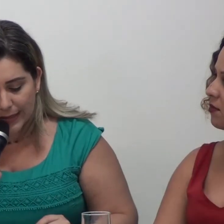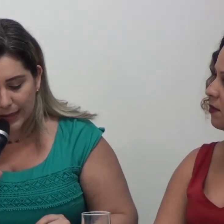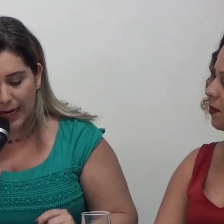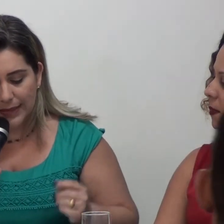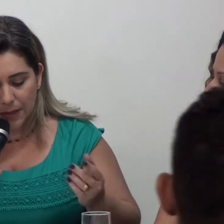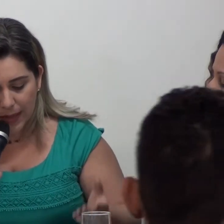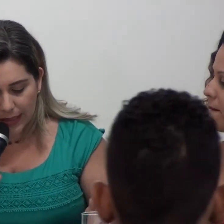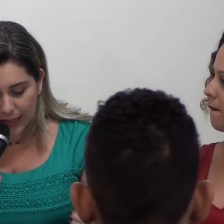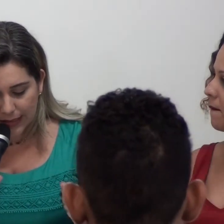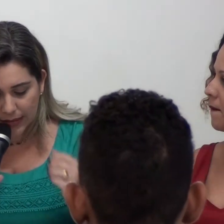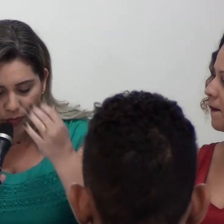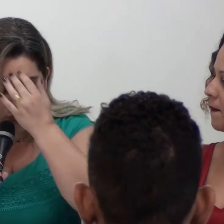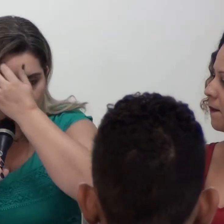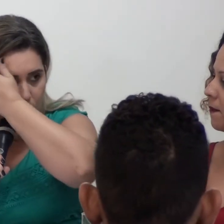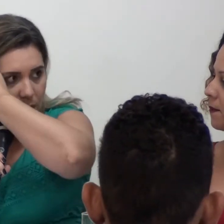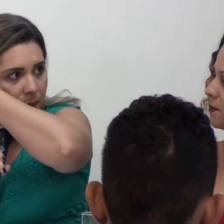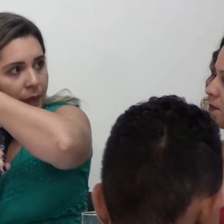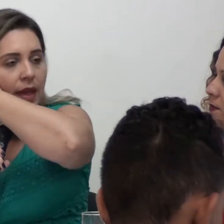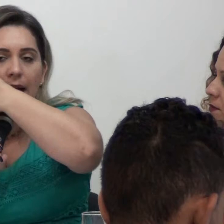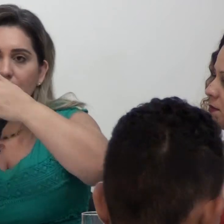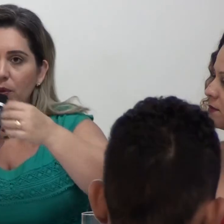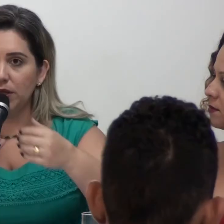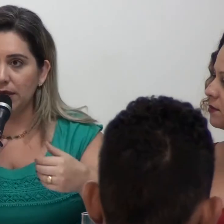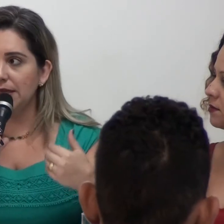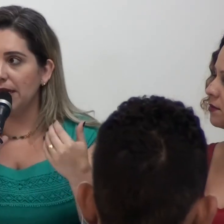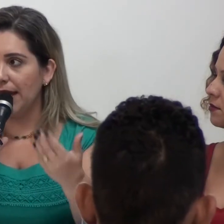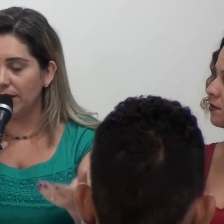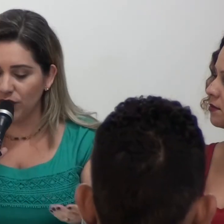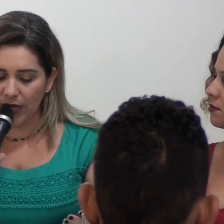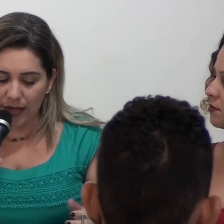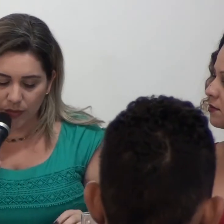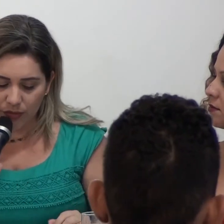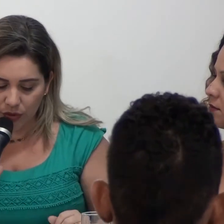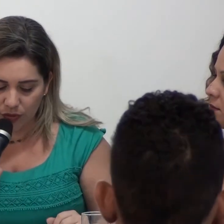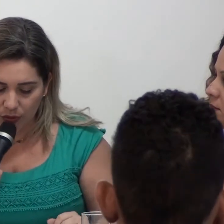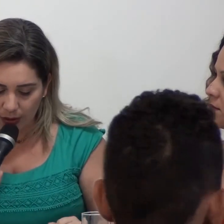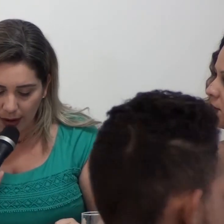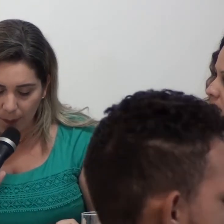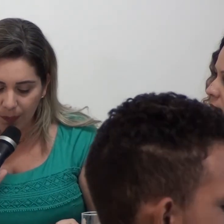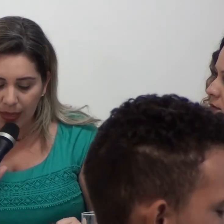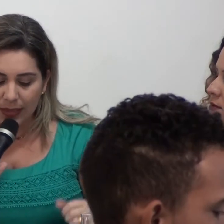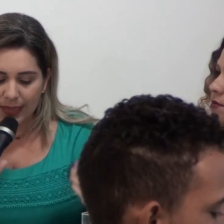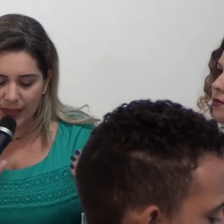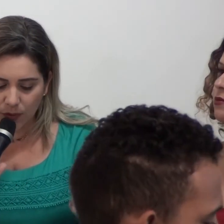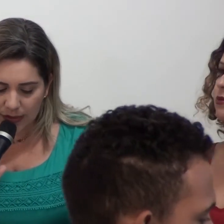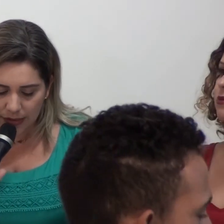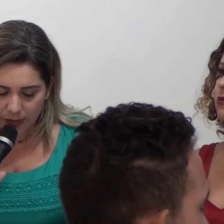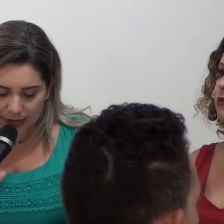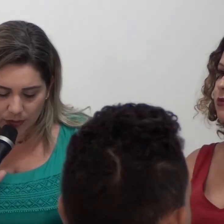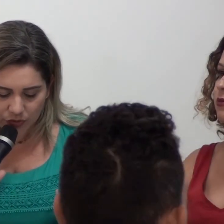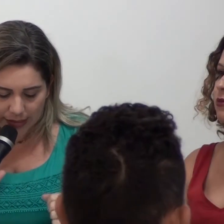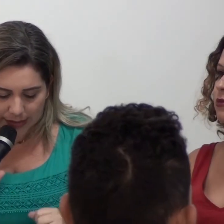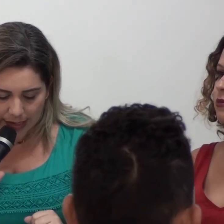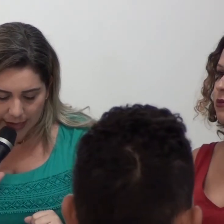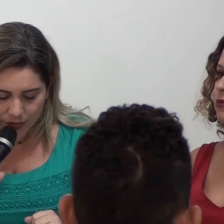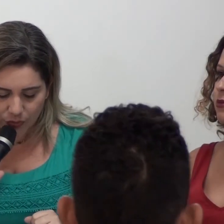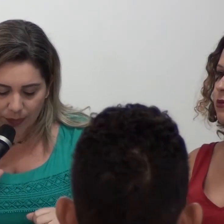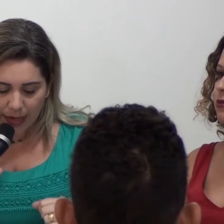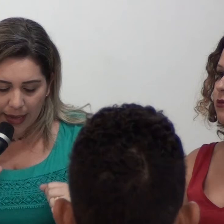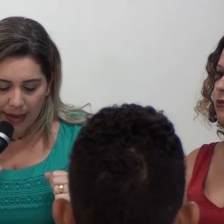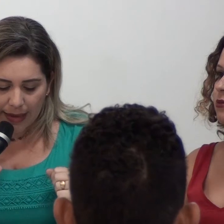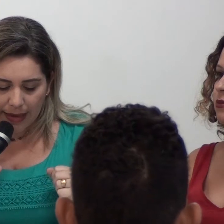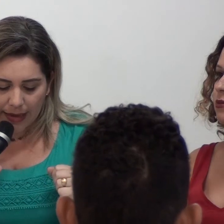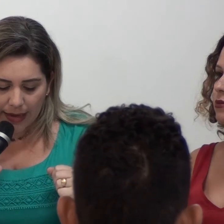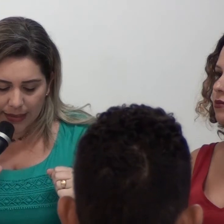A Márcia traz também a criação do núcleo, a importância, né, do diálogo institucional, traz conceituação de